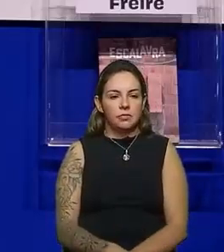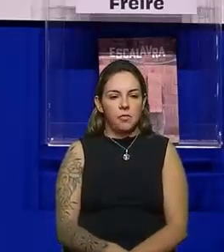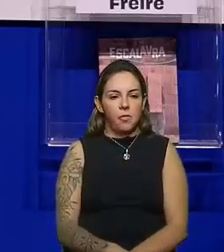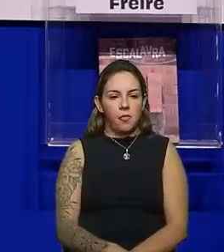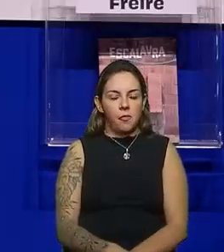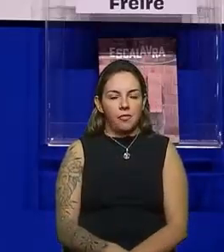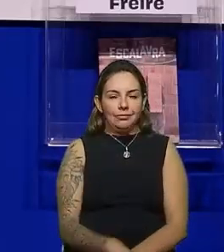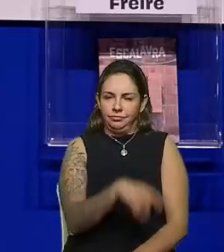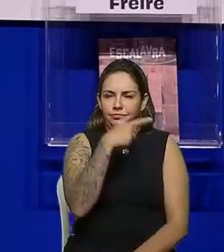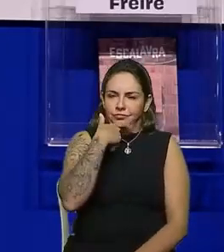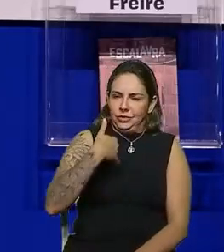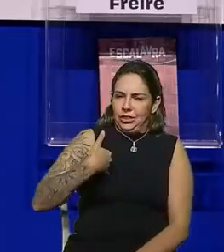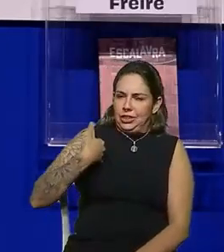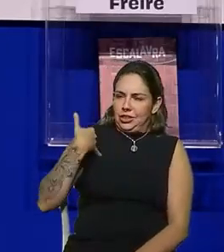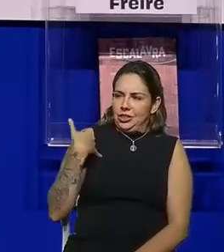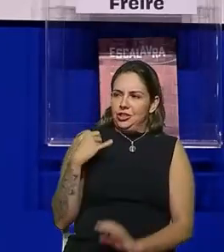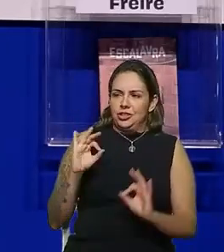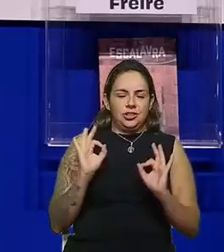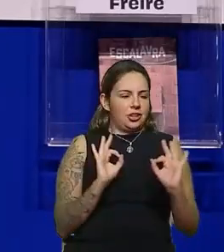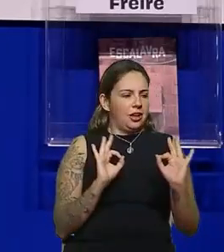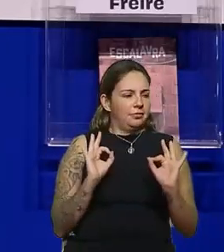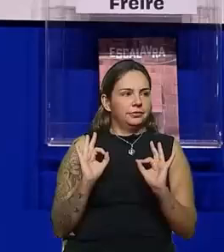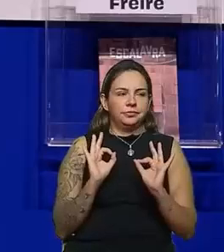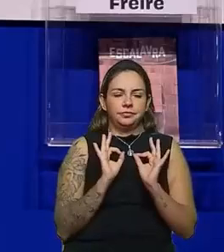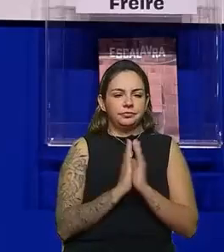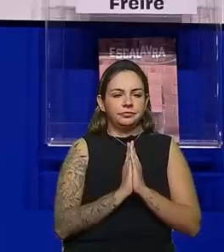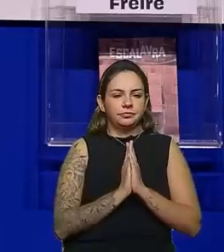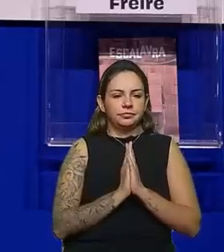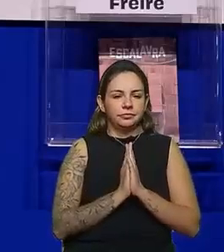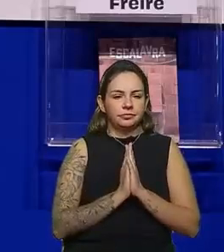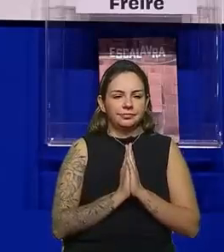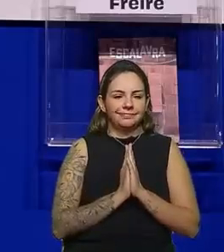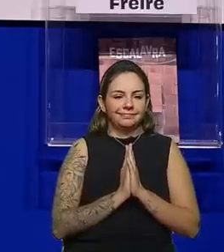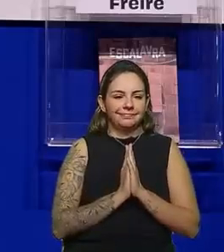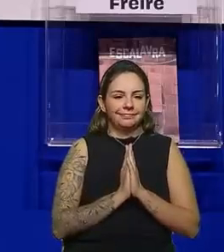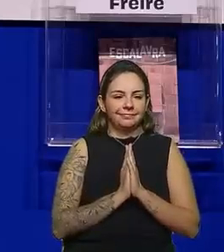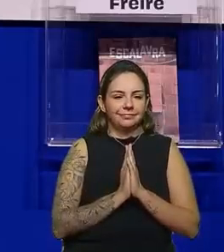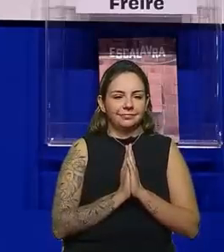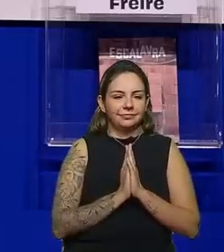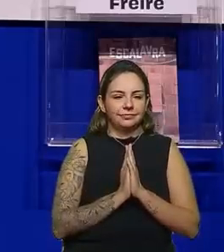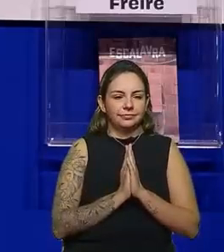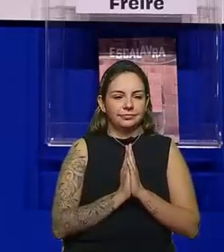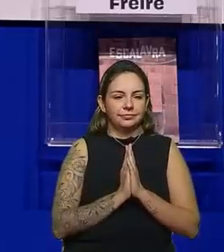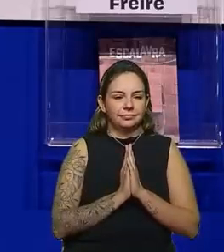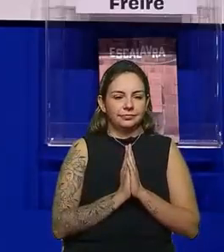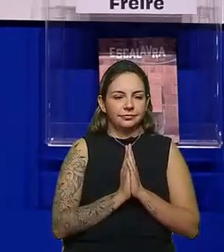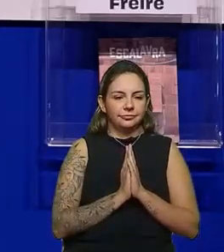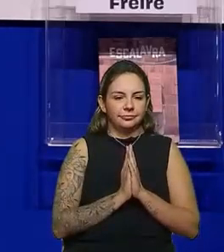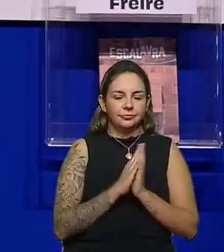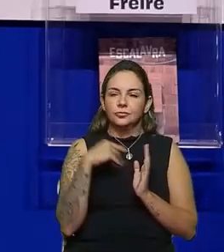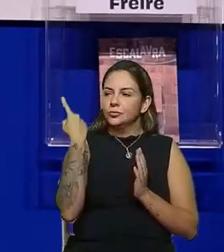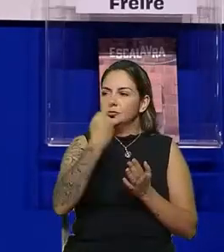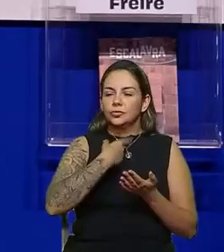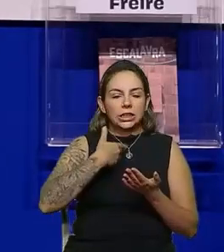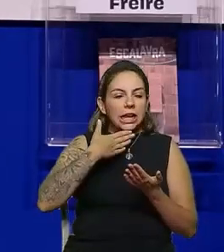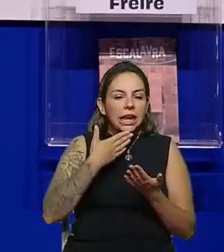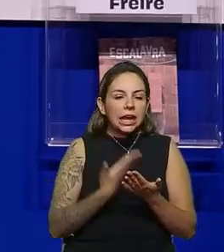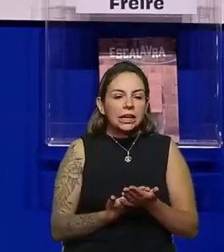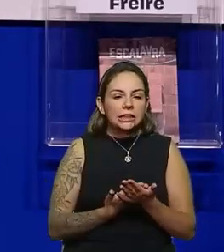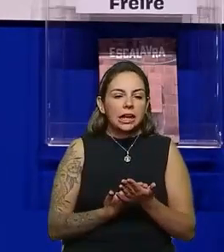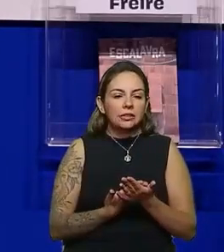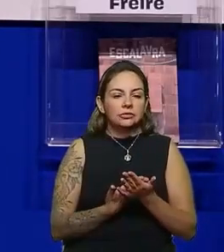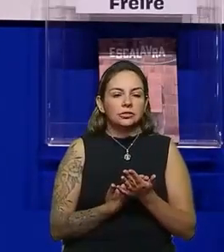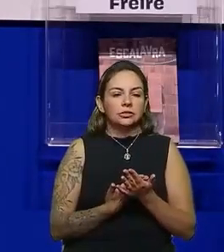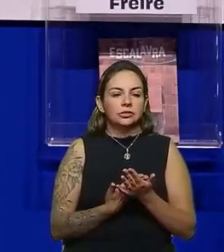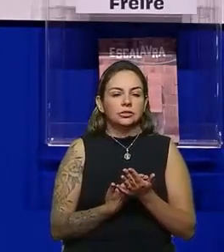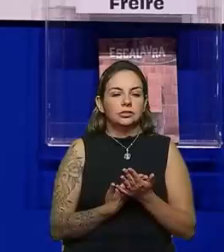aquela elegância, aquele charme, o humor refinadíssimo, ele nos encantava a todos. E o